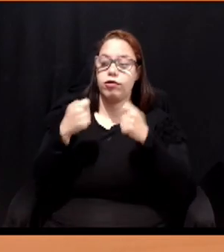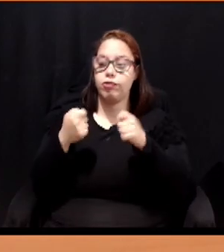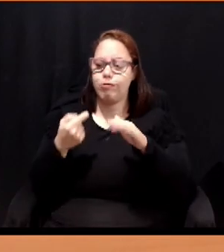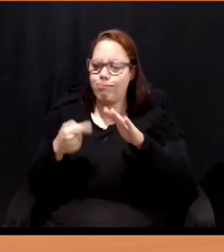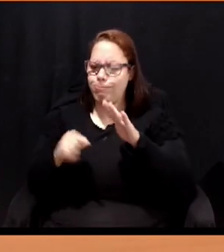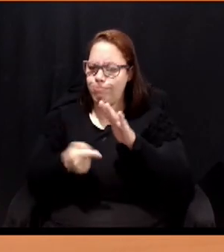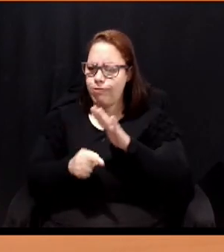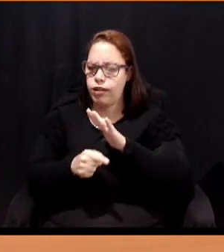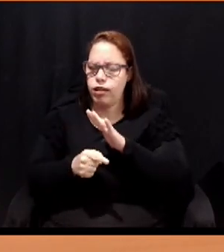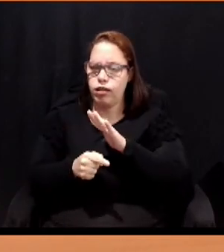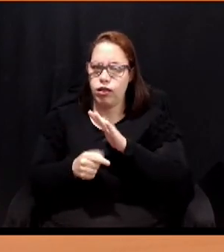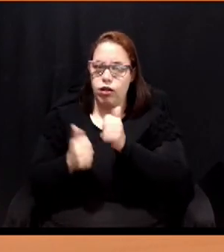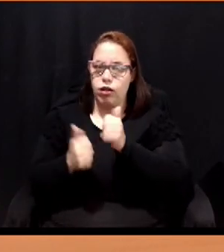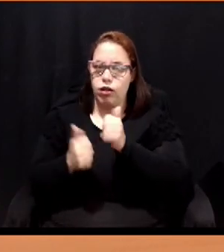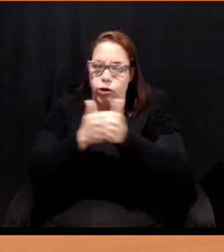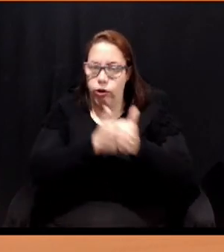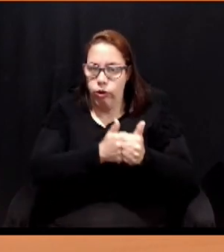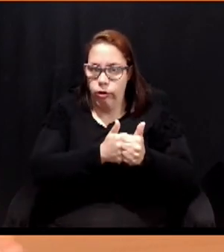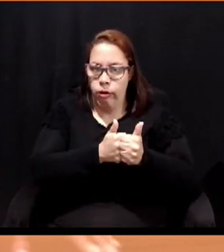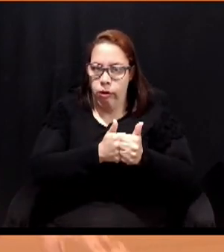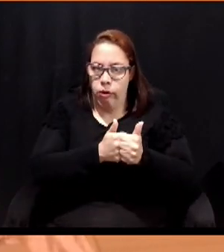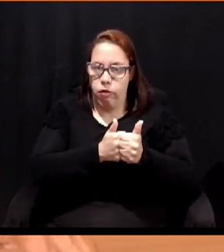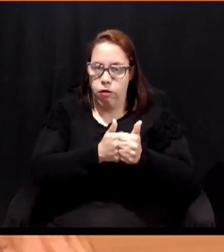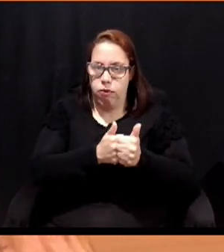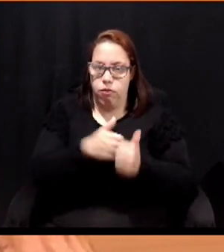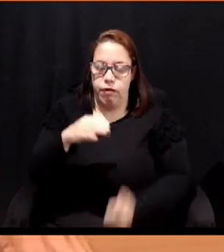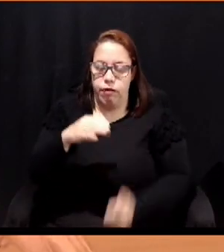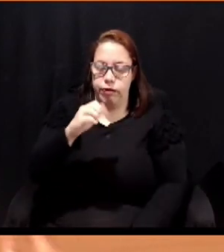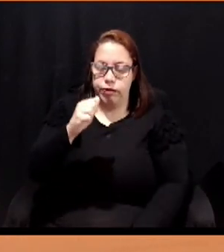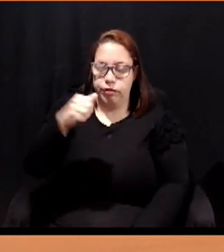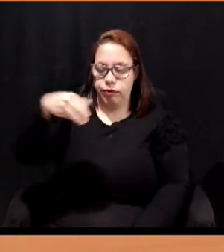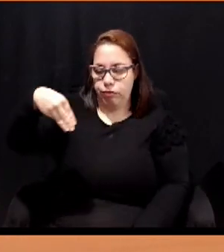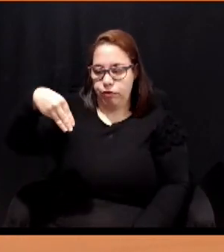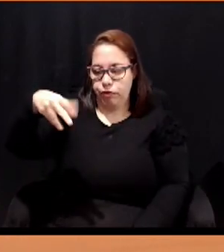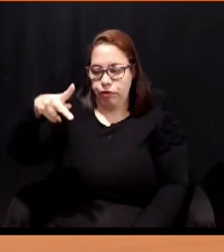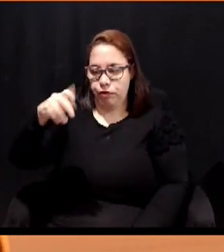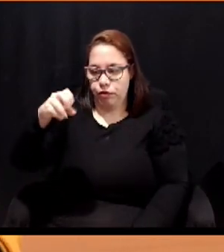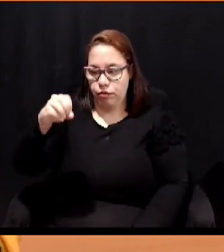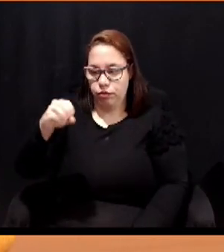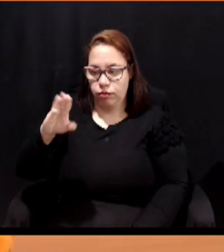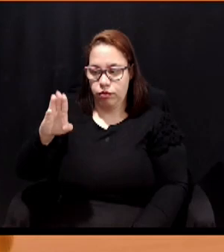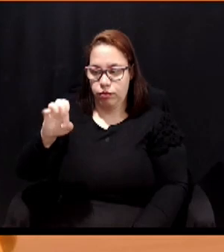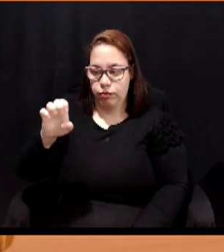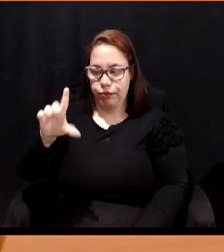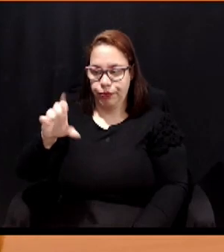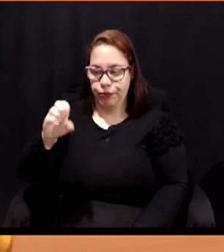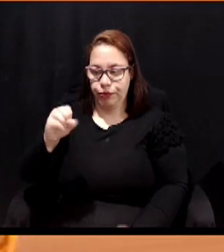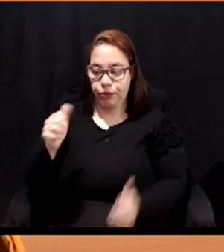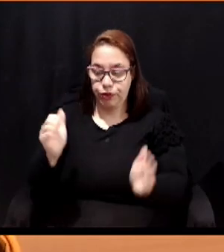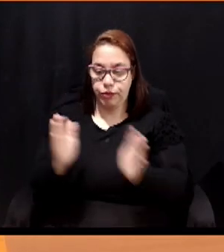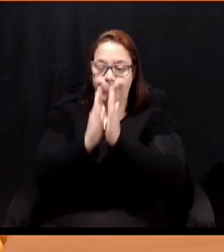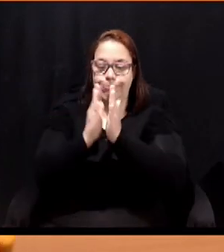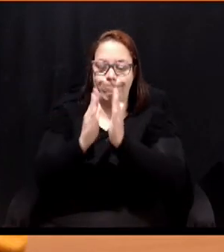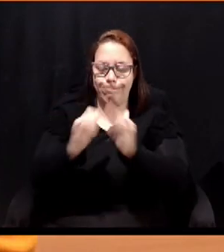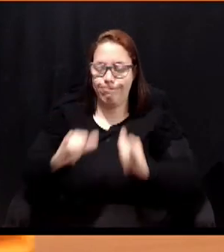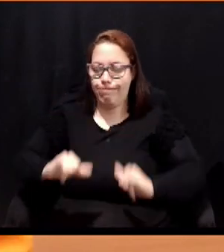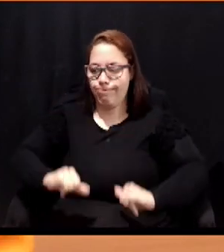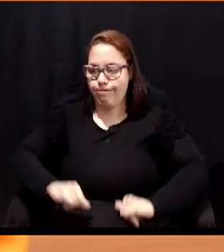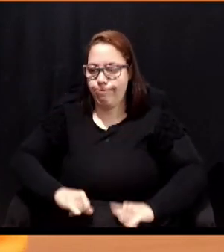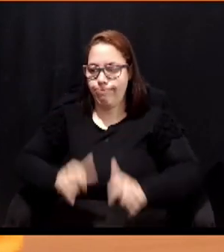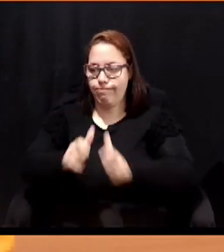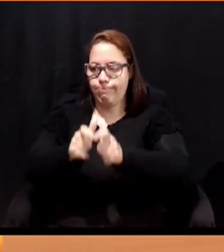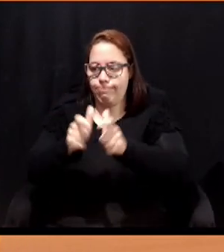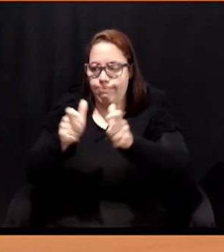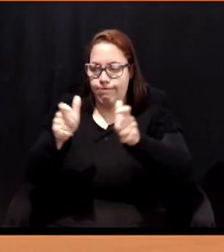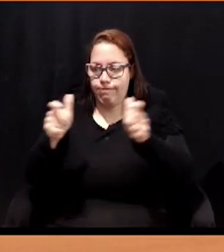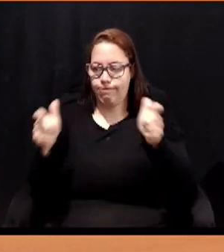acompanhado, inclusive, o pessoal da região do Campo Belo, que fica logo à frente do aeroporto, que vem, inclusive, sofrendo com o aumento